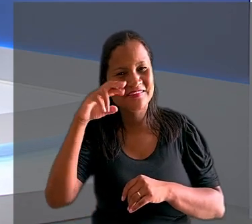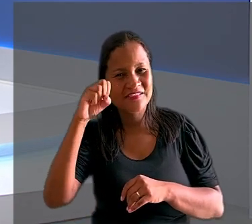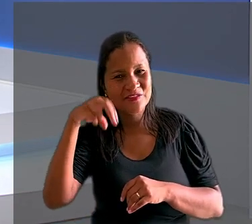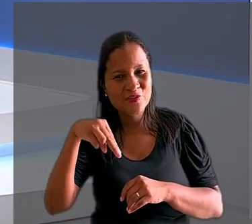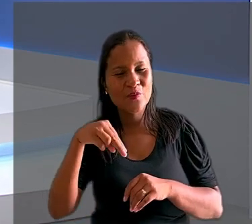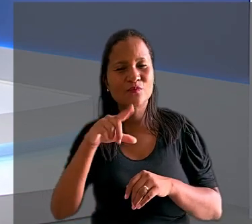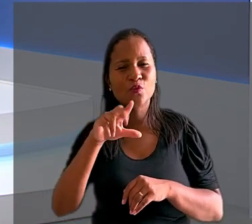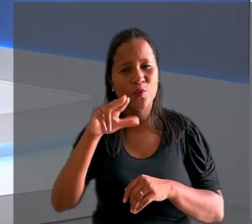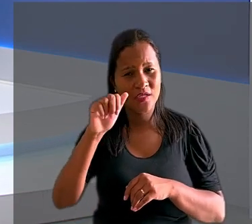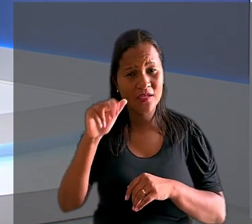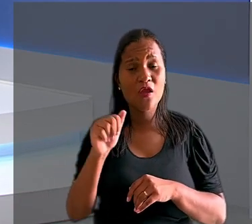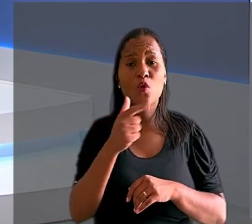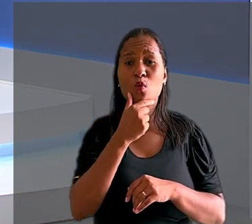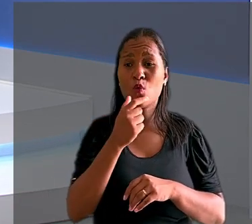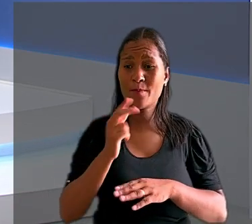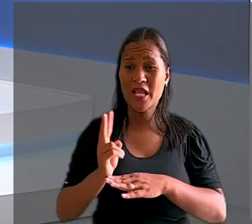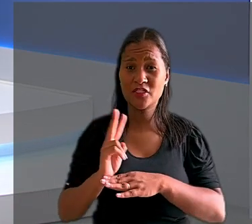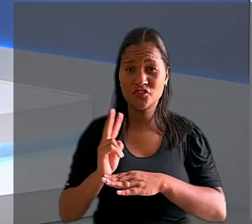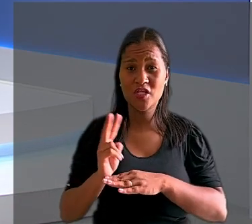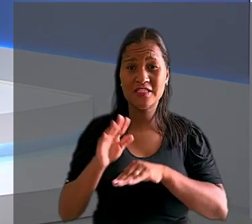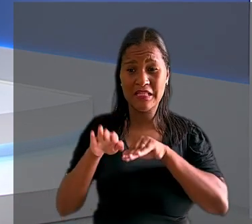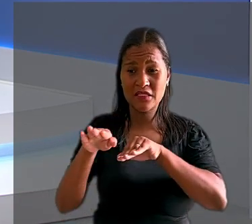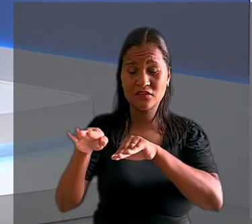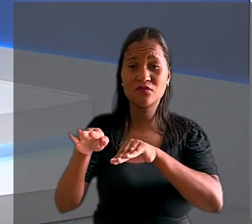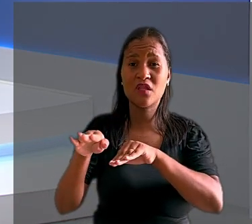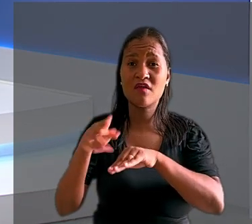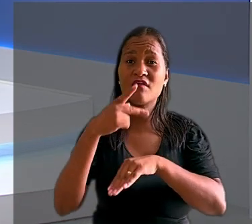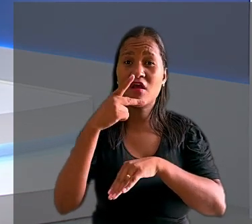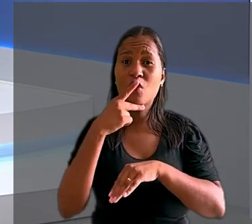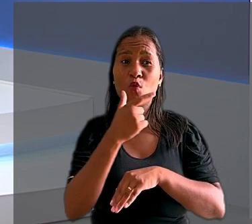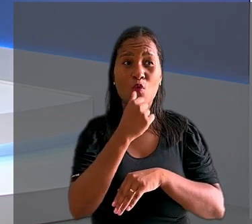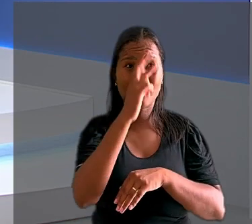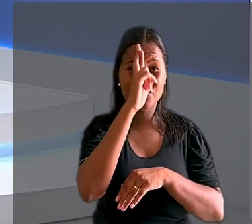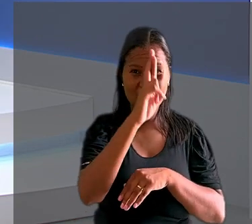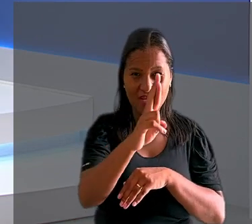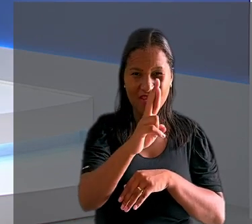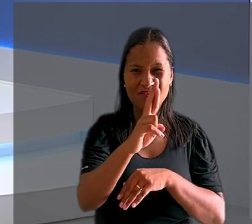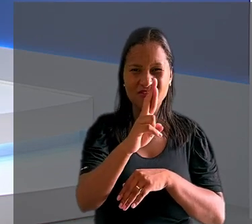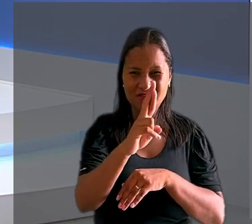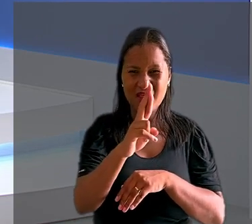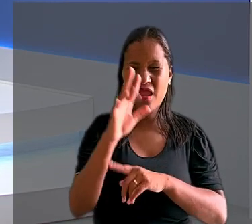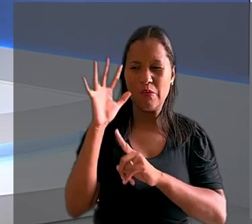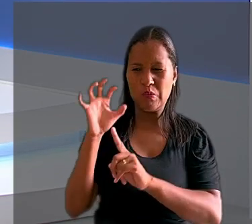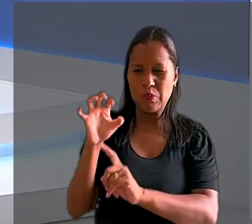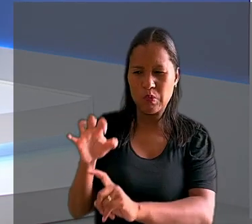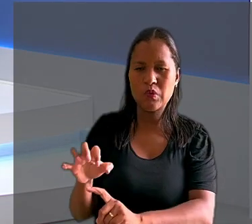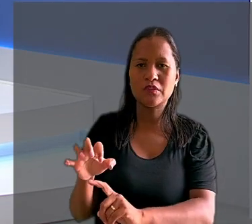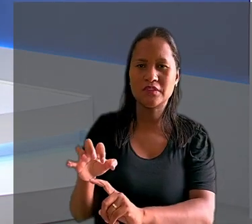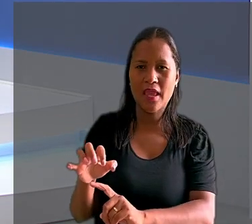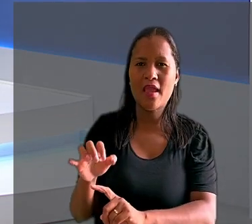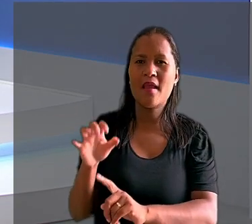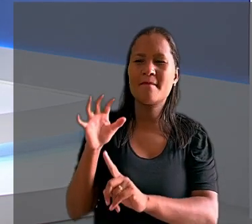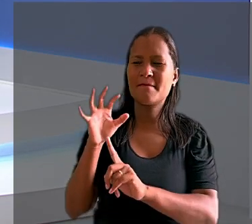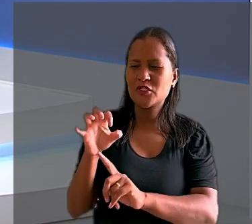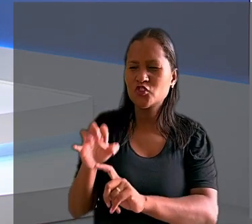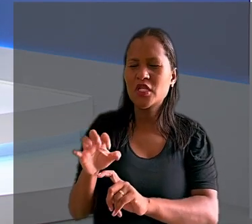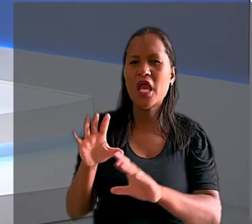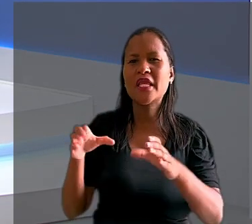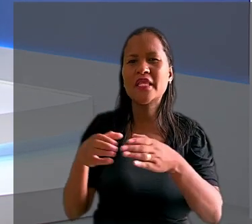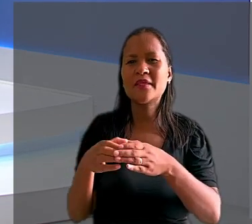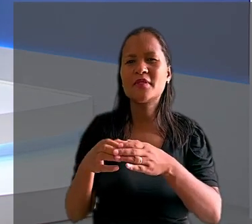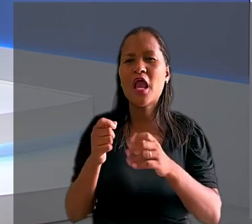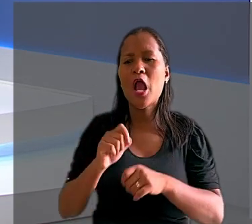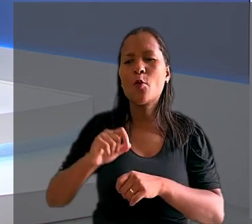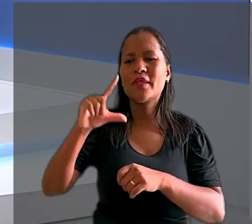Olá, Anderson, Luana. O agente de trânsito relatou que o gerente de fiscalização cometia assédio moral ao pressionar a equipe